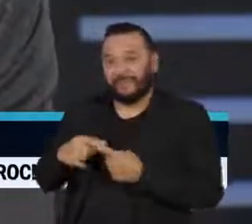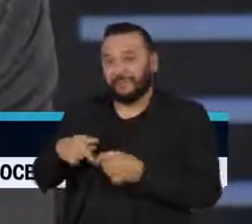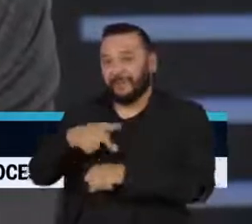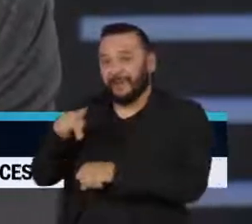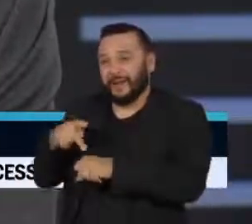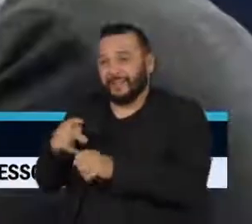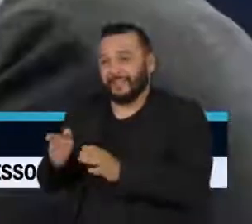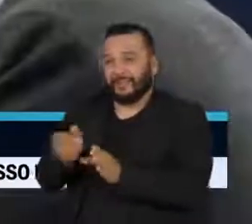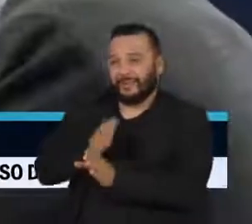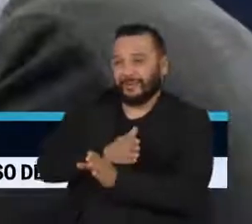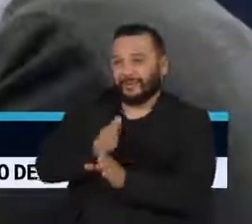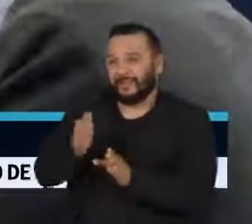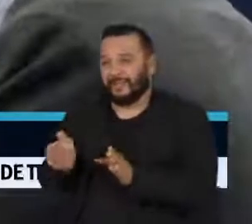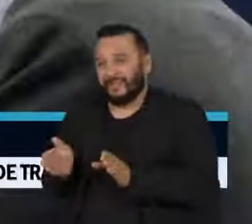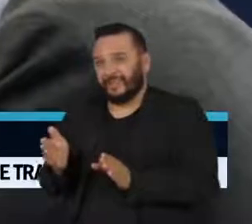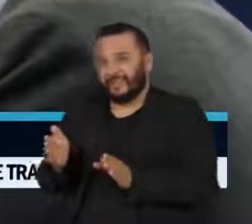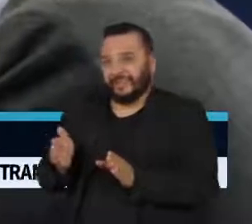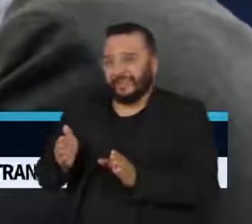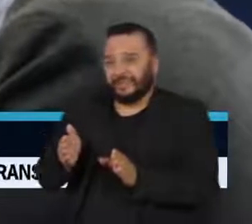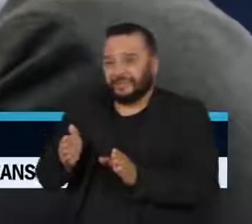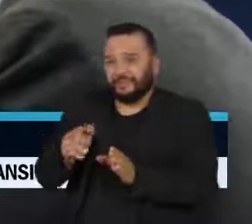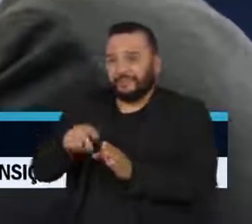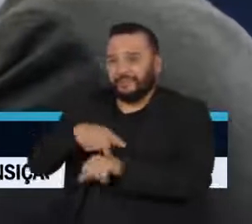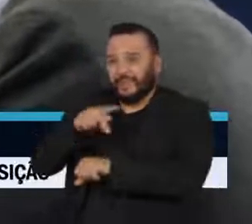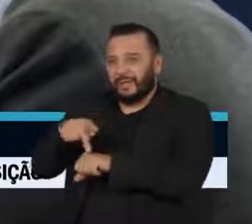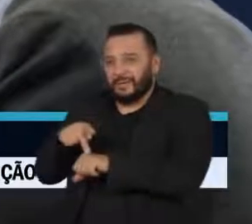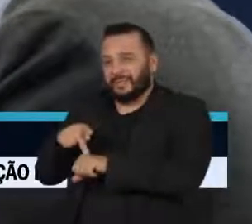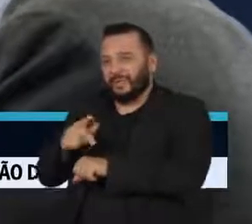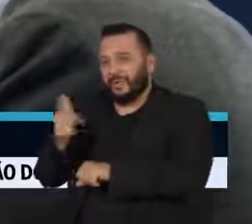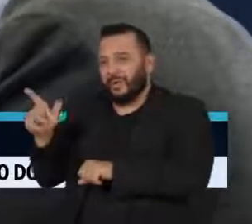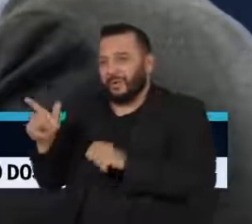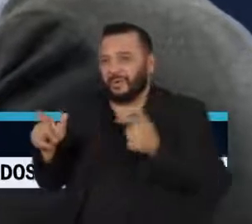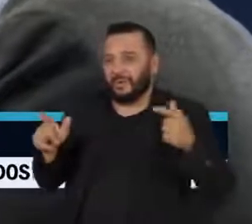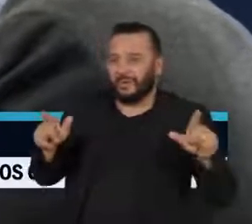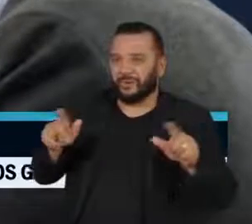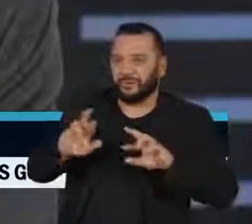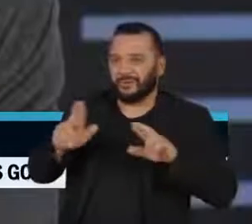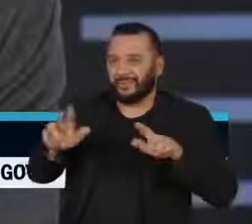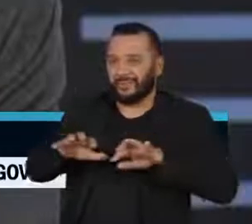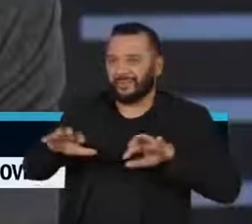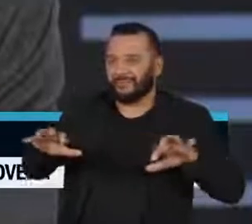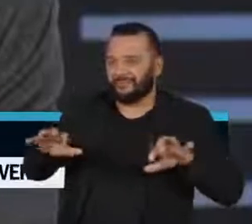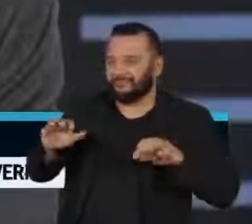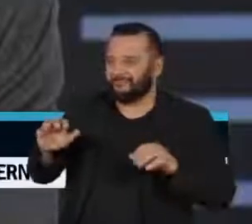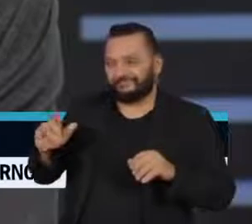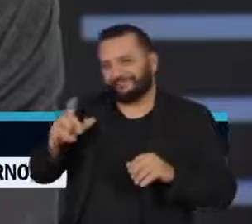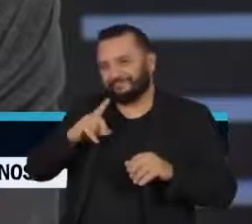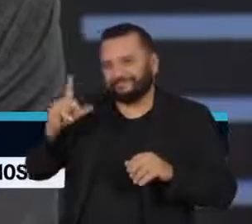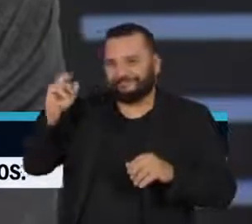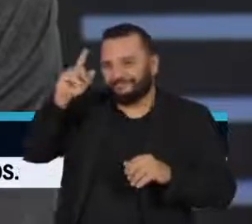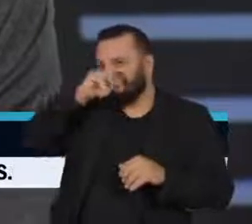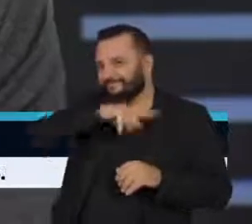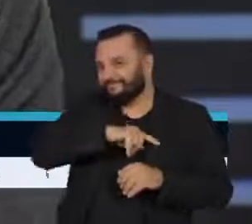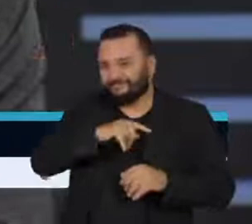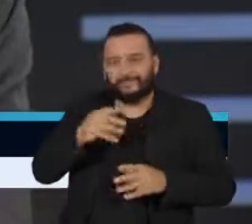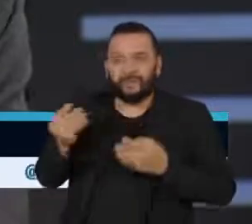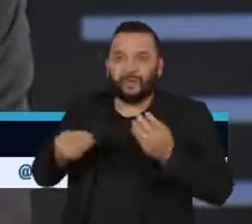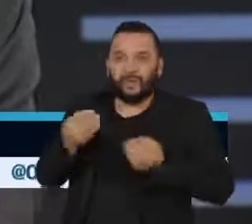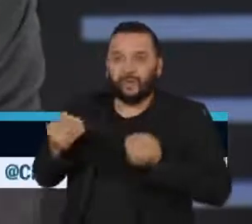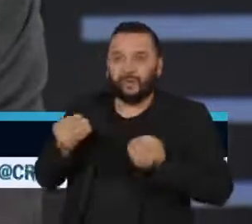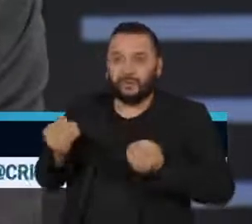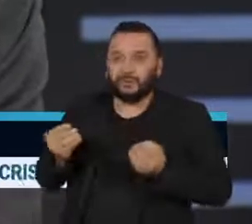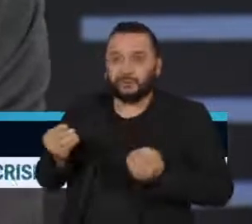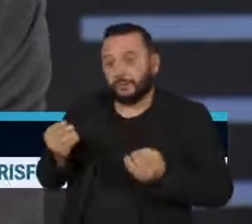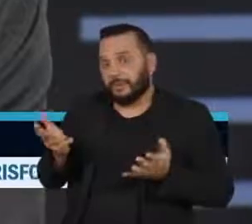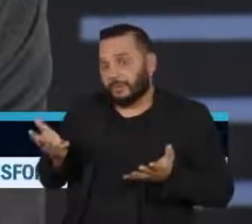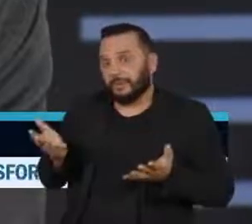algo mais difícil, mas a ideia de se estabelecer limites à emissão e você possibilitar transacionar esses limites acaba criando